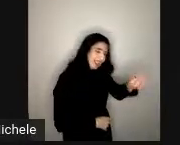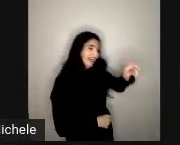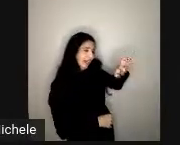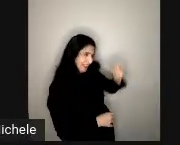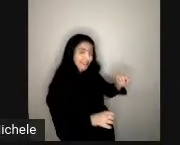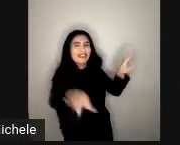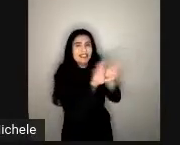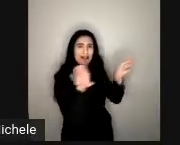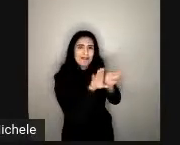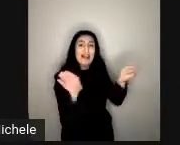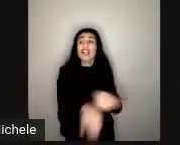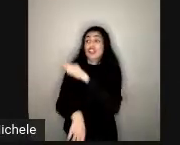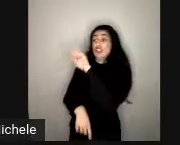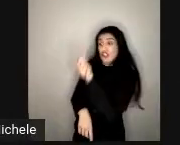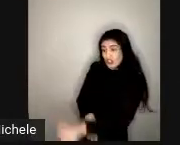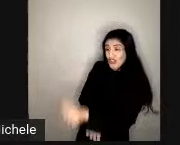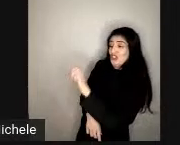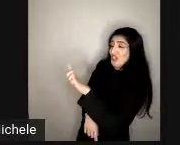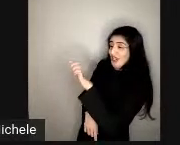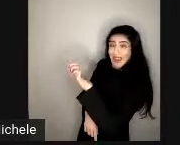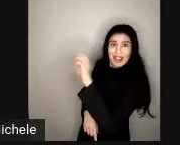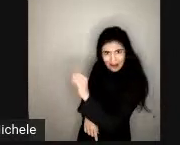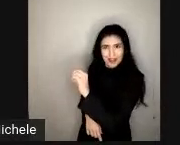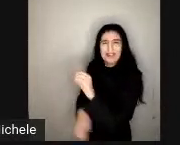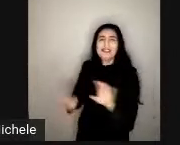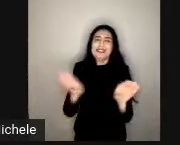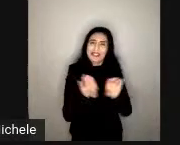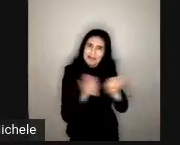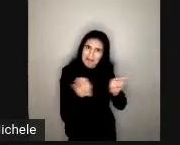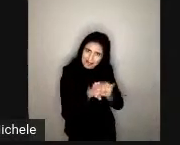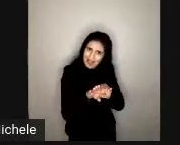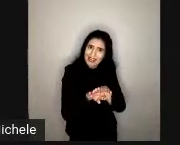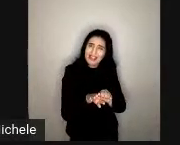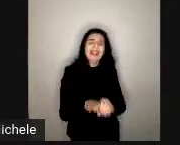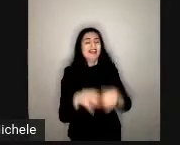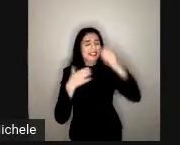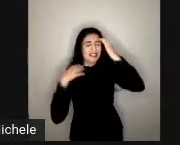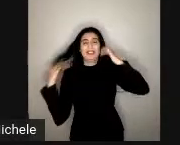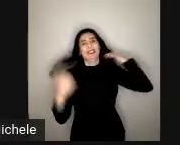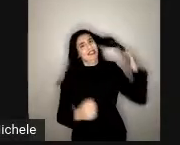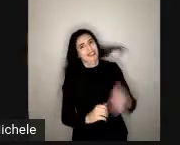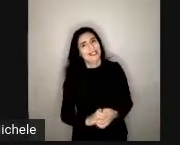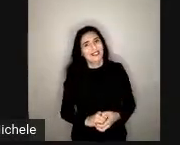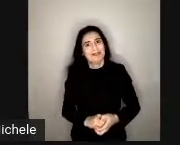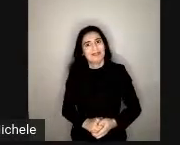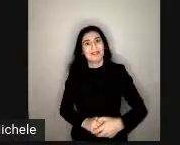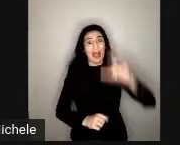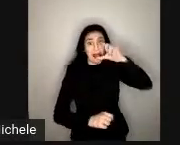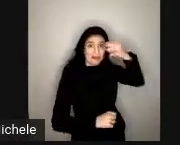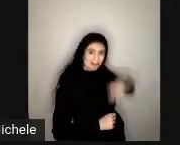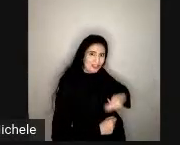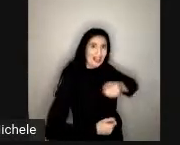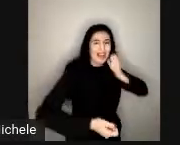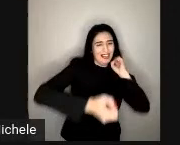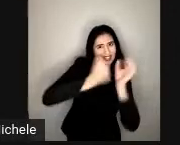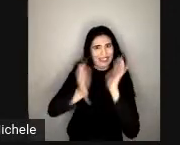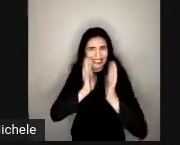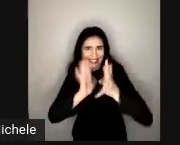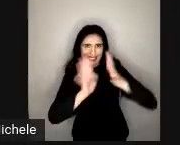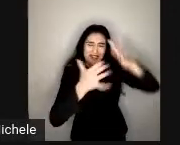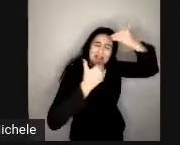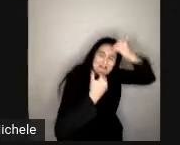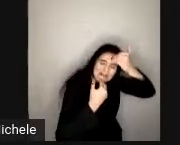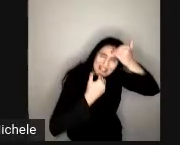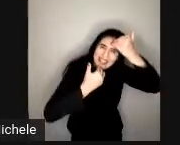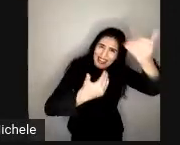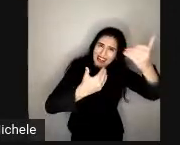amiguinha Gel e a nossa menina que está lá fazendo o nosso trabalho em Libras, nossa gratidão, e que possamos, sim,